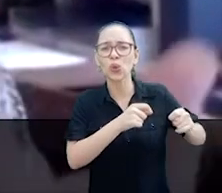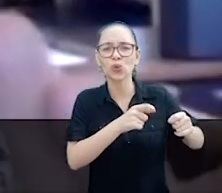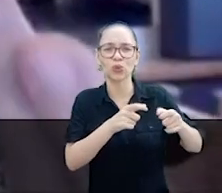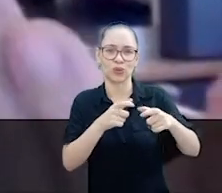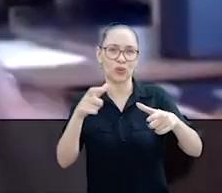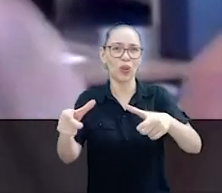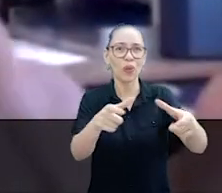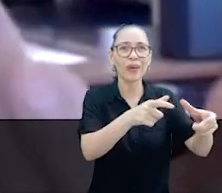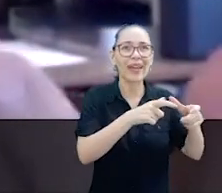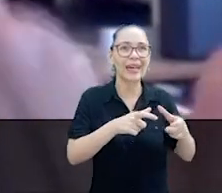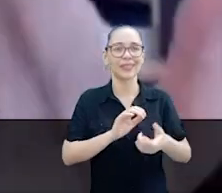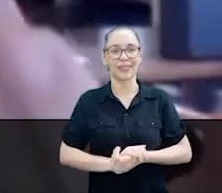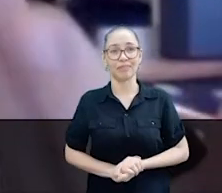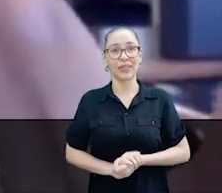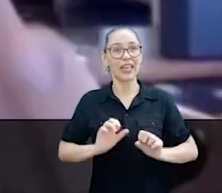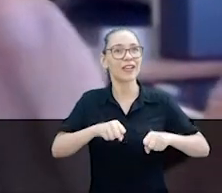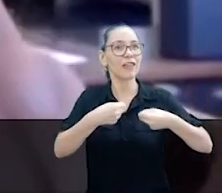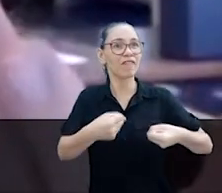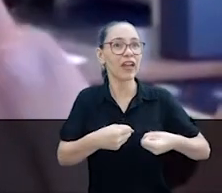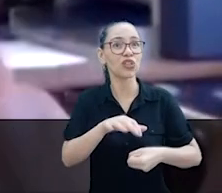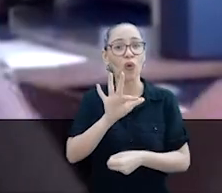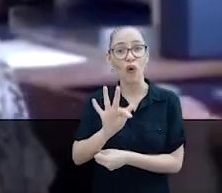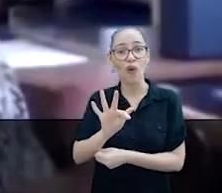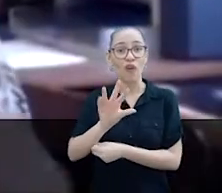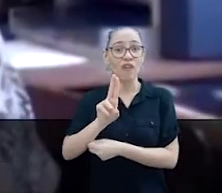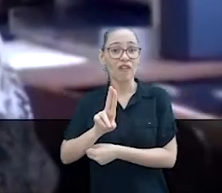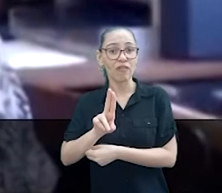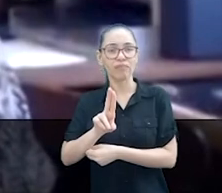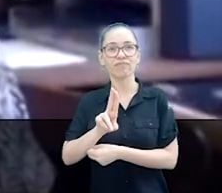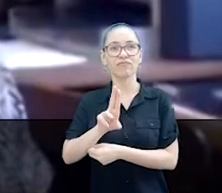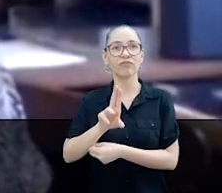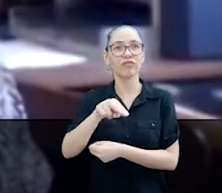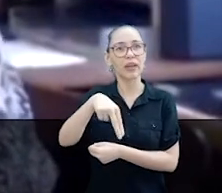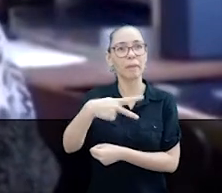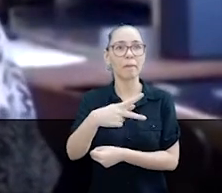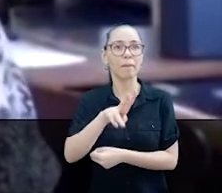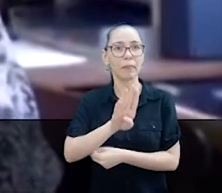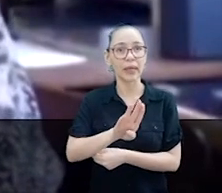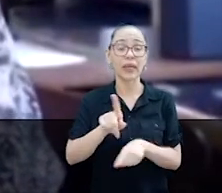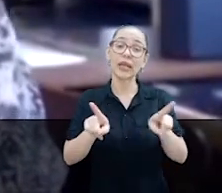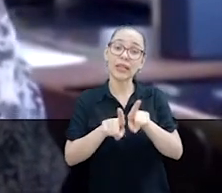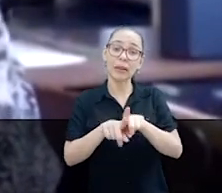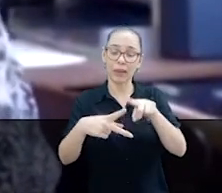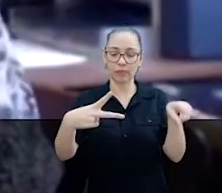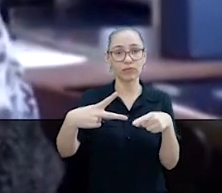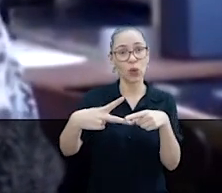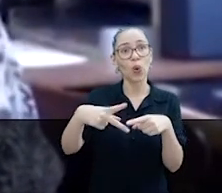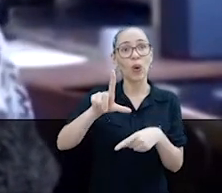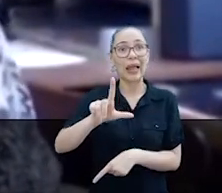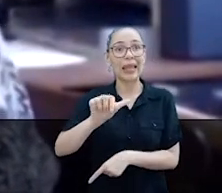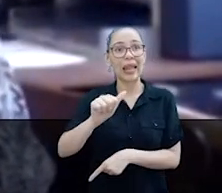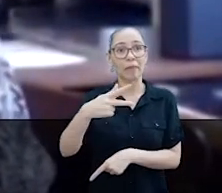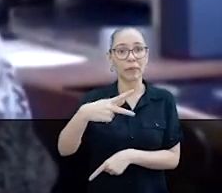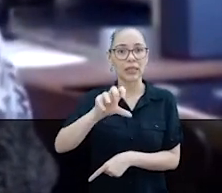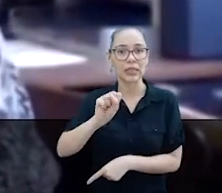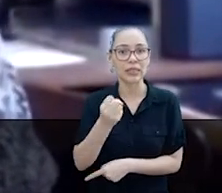de Entidades Nacionais, o Fórum de Entidades Nacionais da Psicologia Brasileira, é a ideia do Marcos Vinícius. Ele, ao lapse,